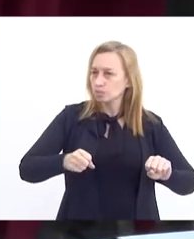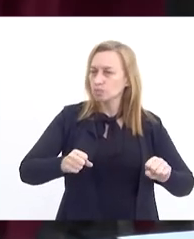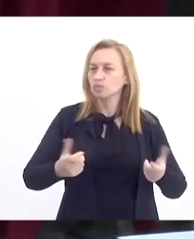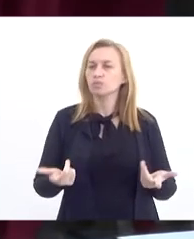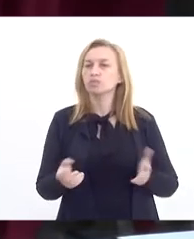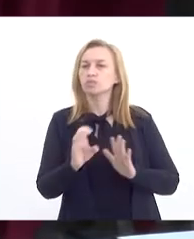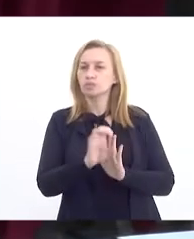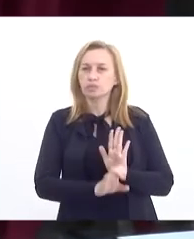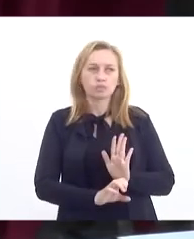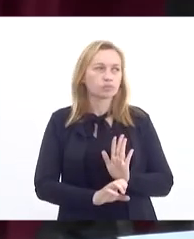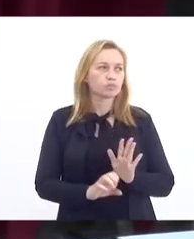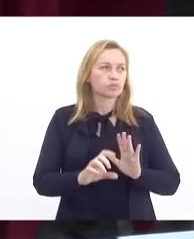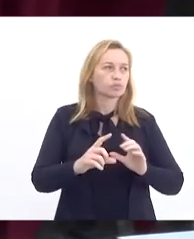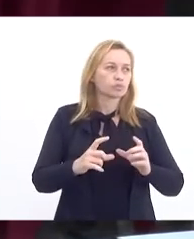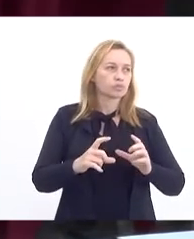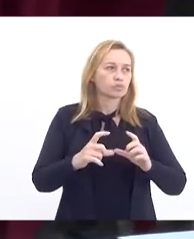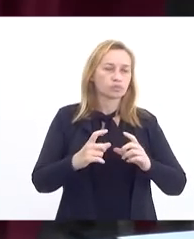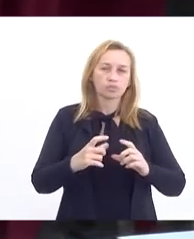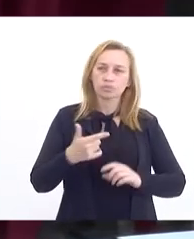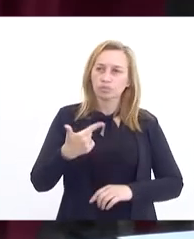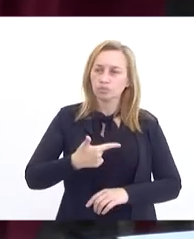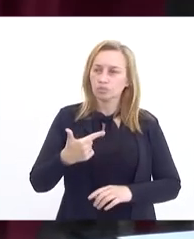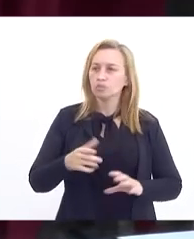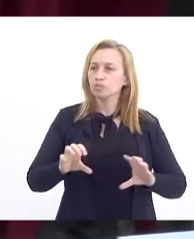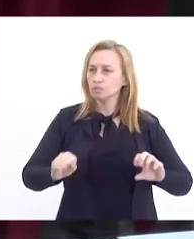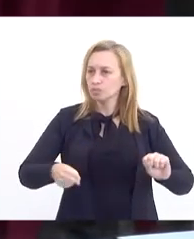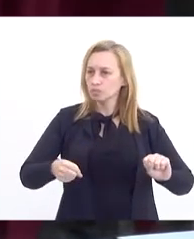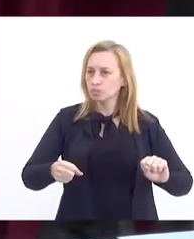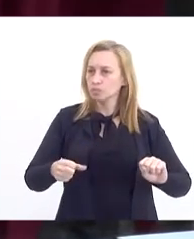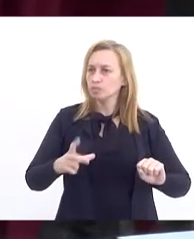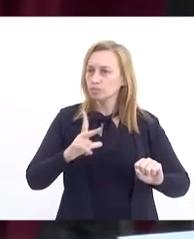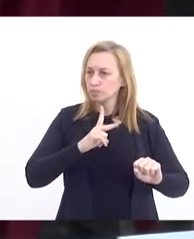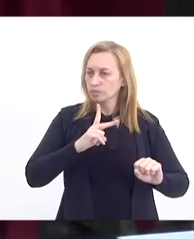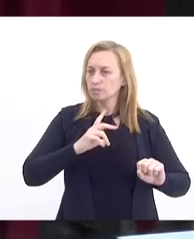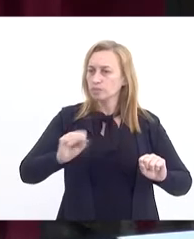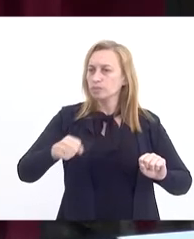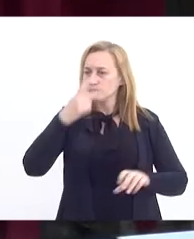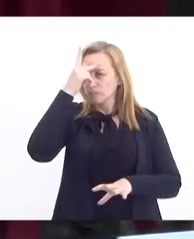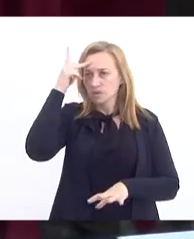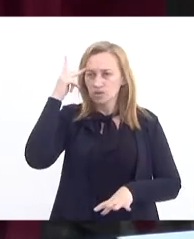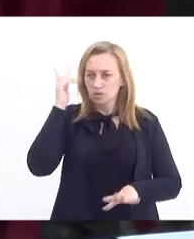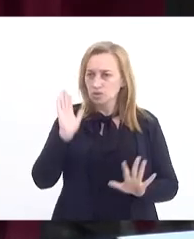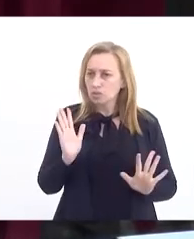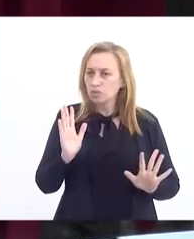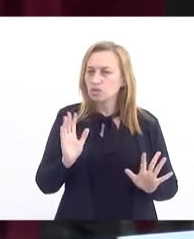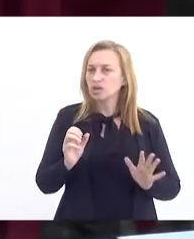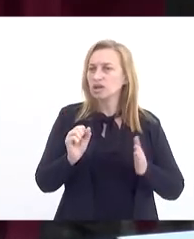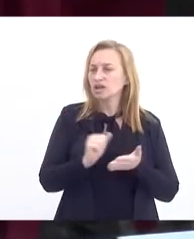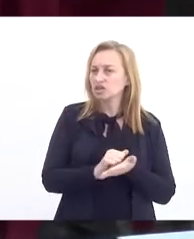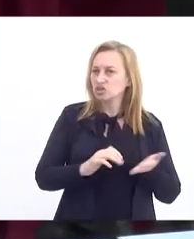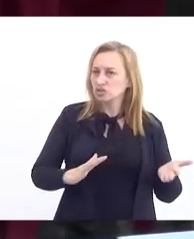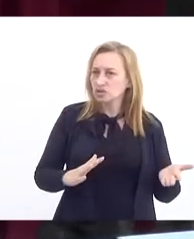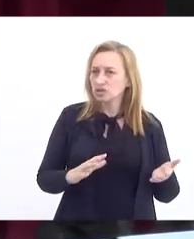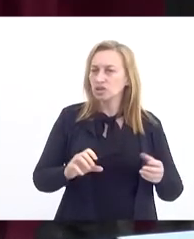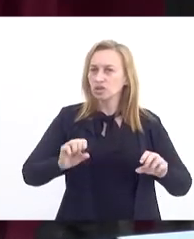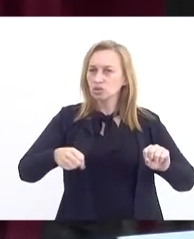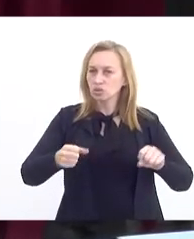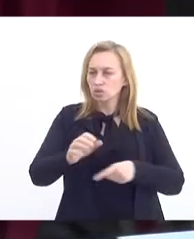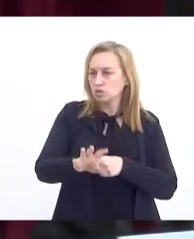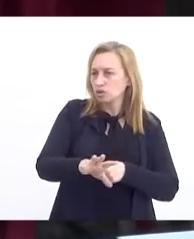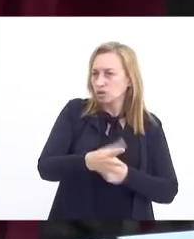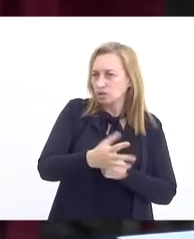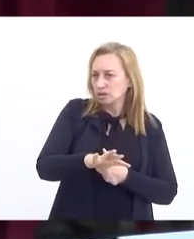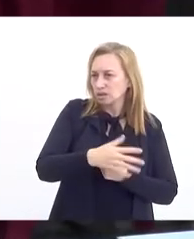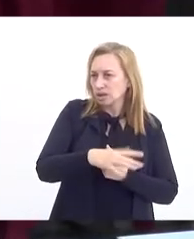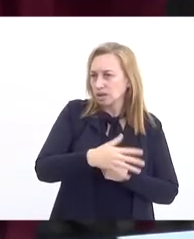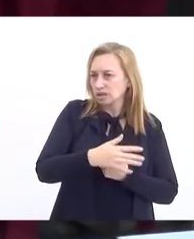diz, motociclistas cujos proprietários, pessoa física, exerçam atividade de mototáxi, motoboy